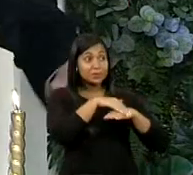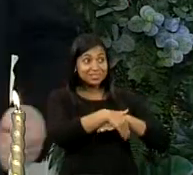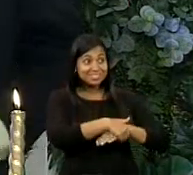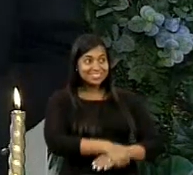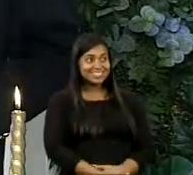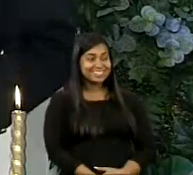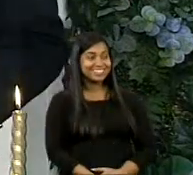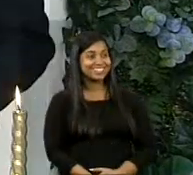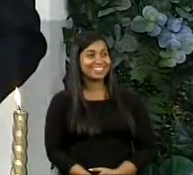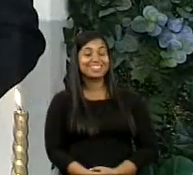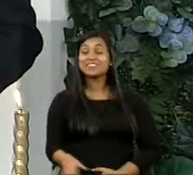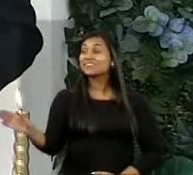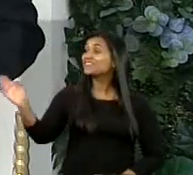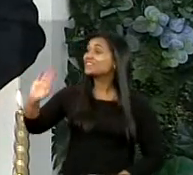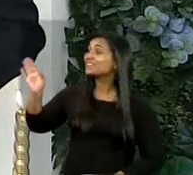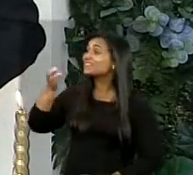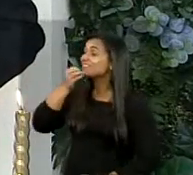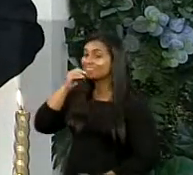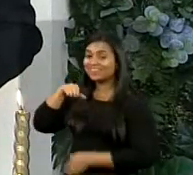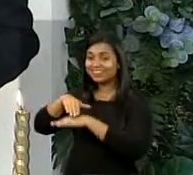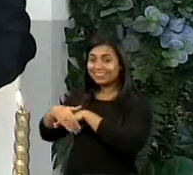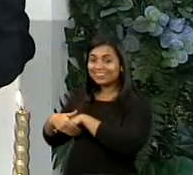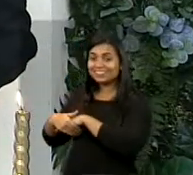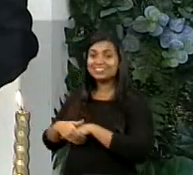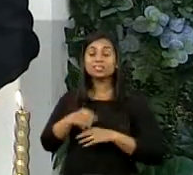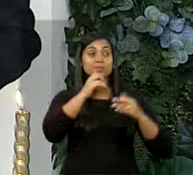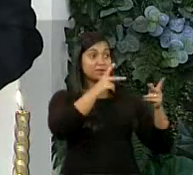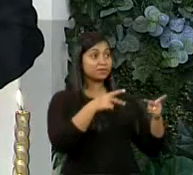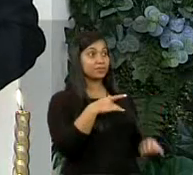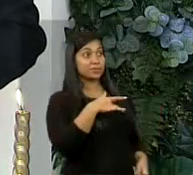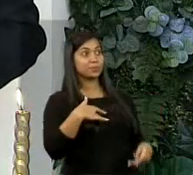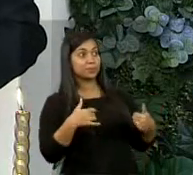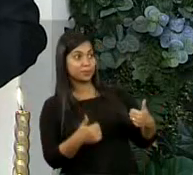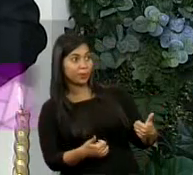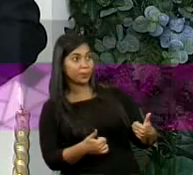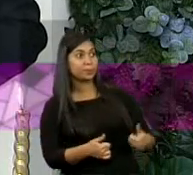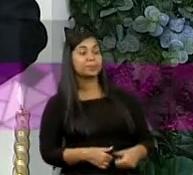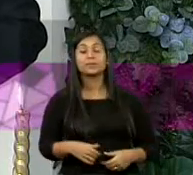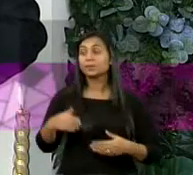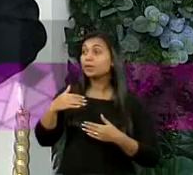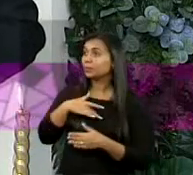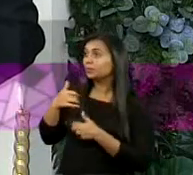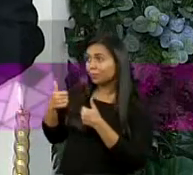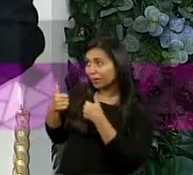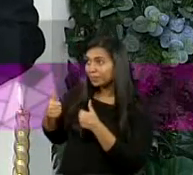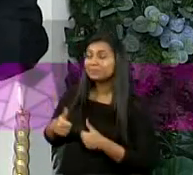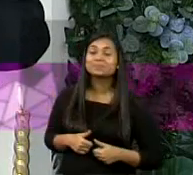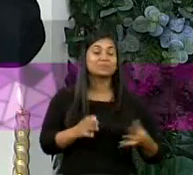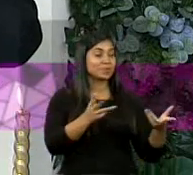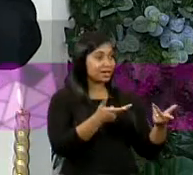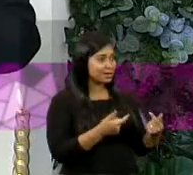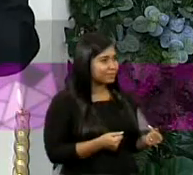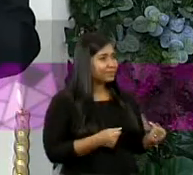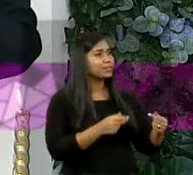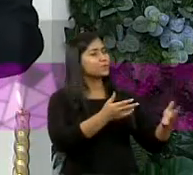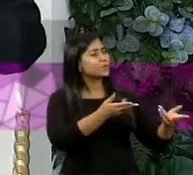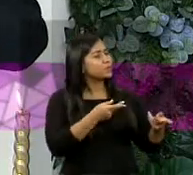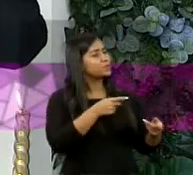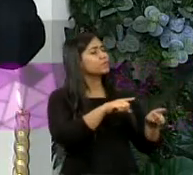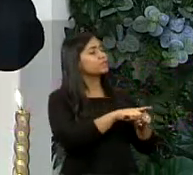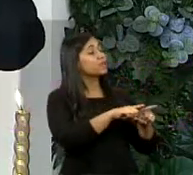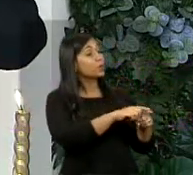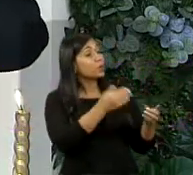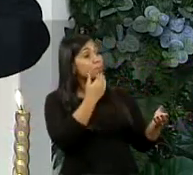boa noite. Boa noite, Diácono Lúcio. Seja bem-vinda, tudo bem? Obrigada, tudo bem. Maravilha. Eu te convido